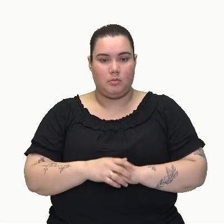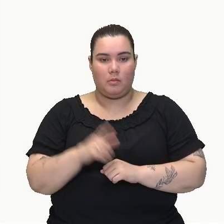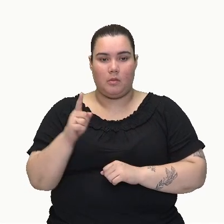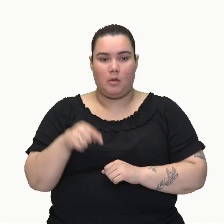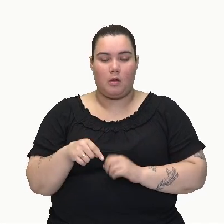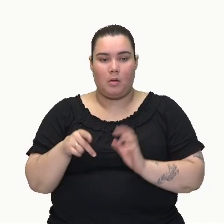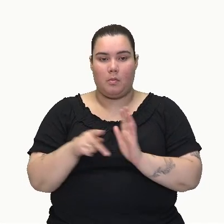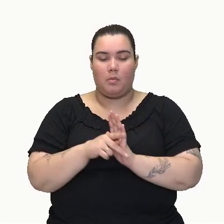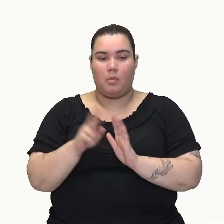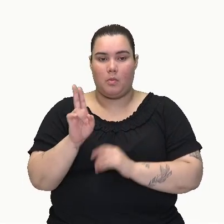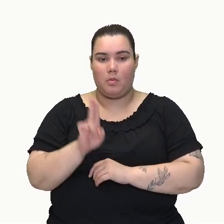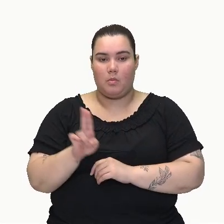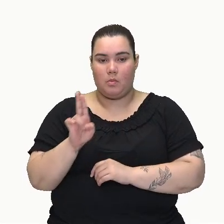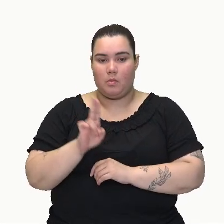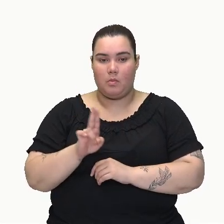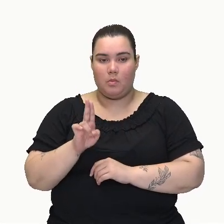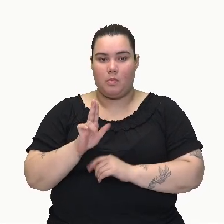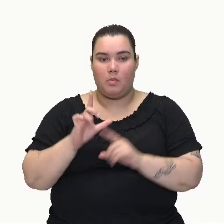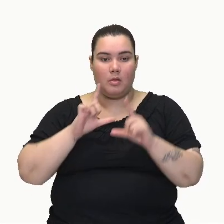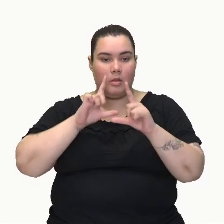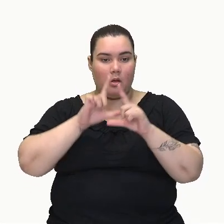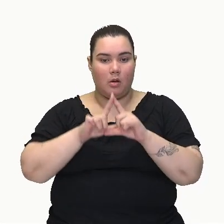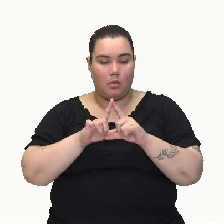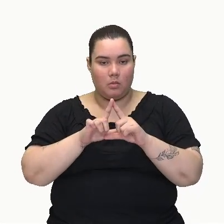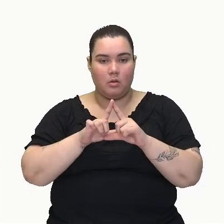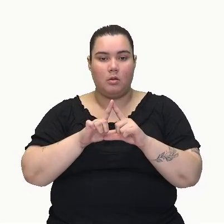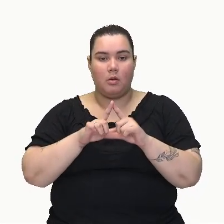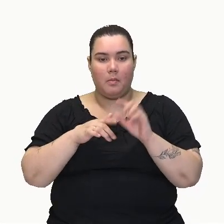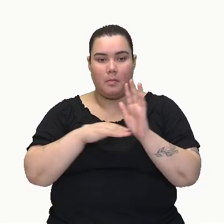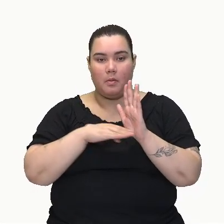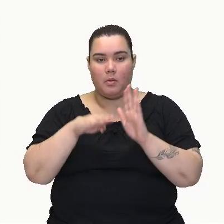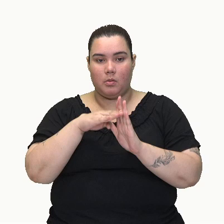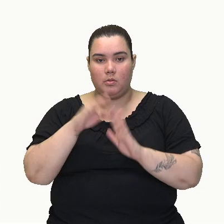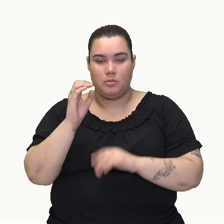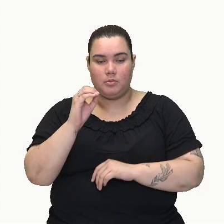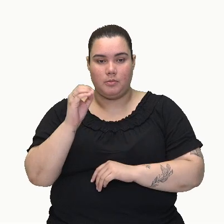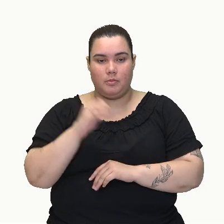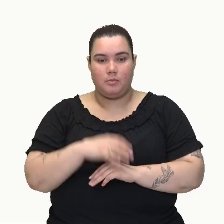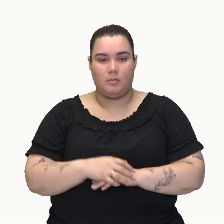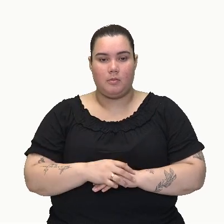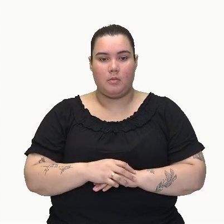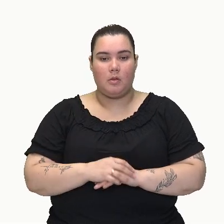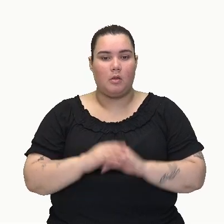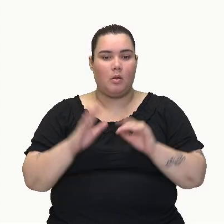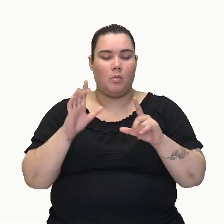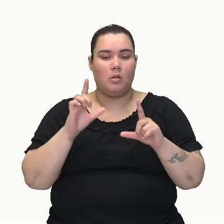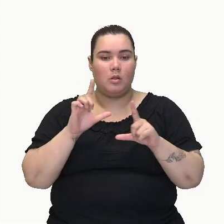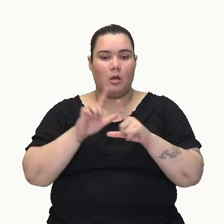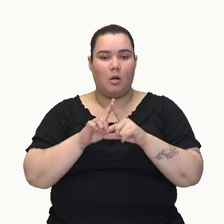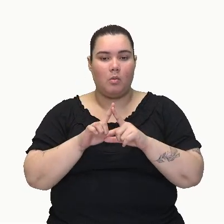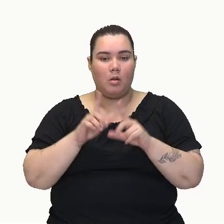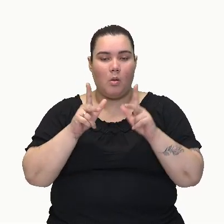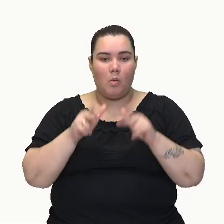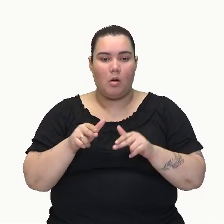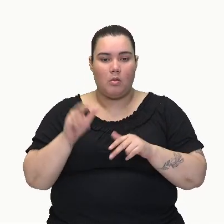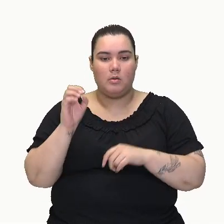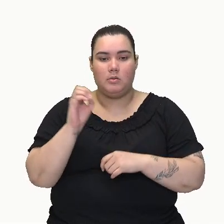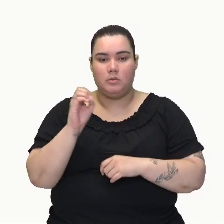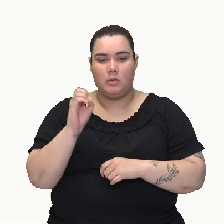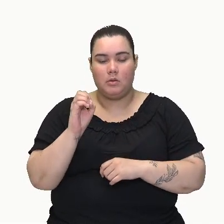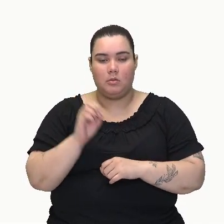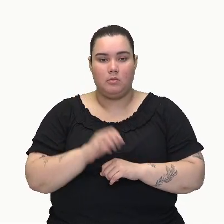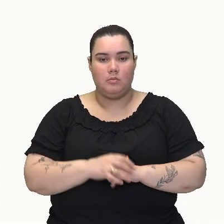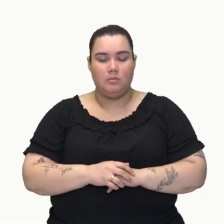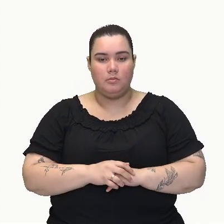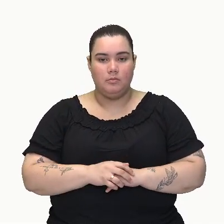caso para quando o delta for maior do que 0. E quando o delta for igual a 0? Quando o delta for igual a